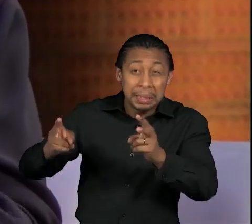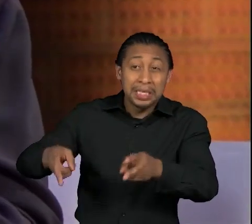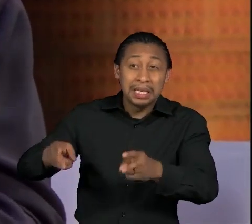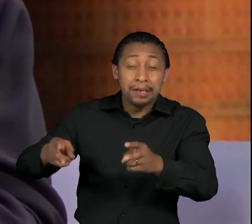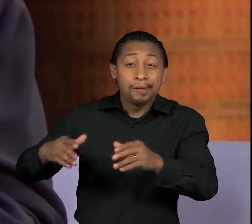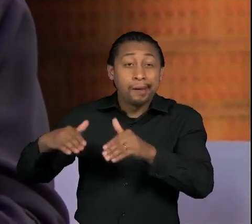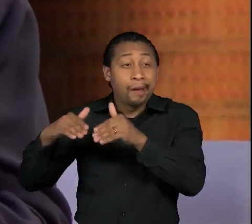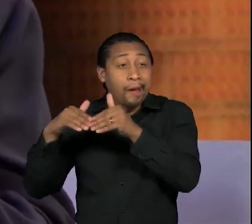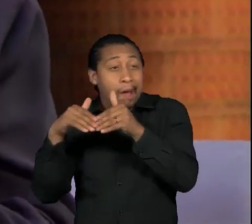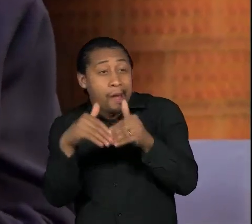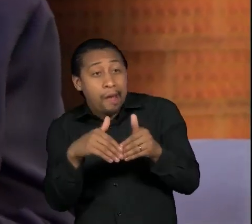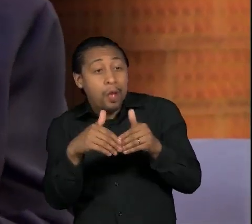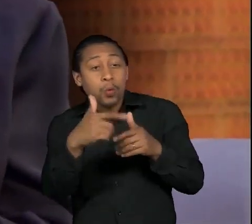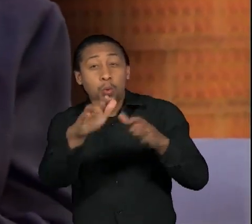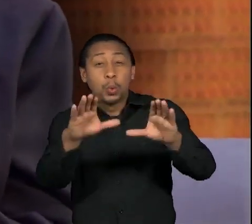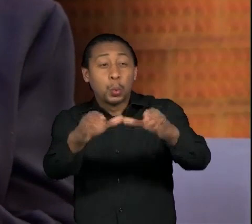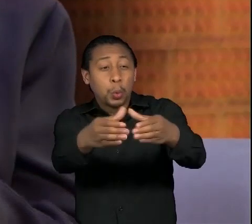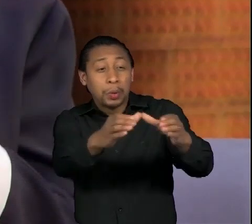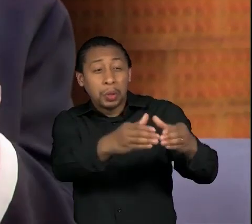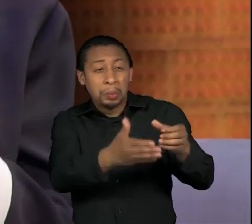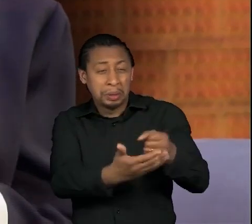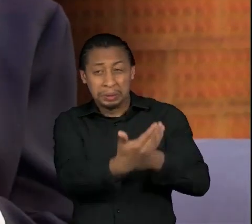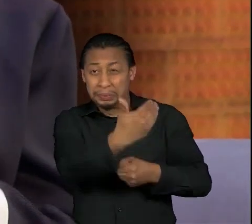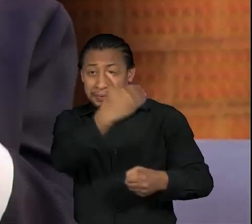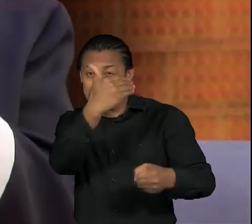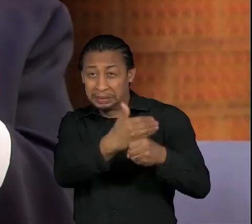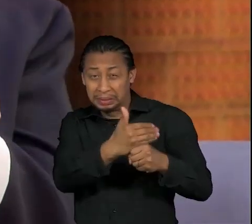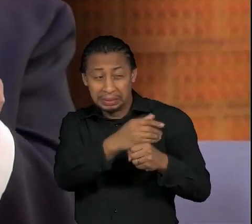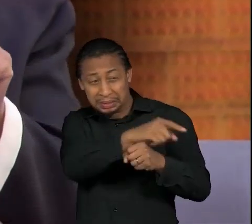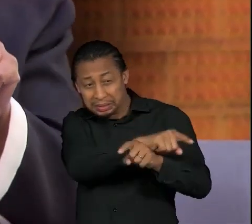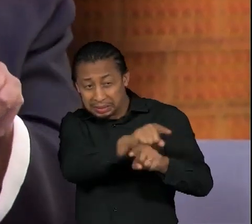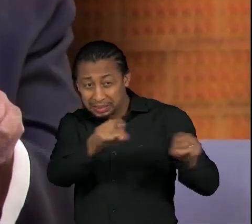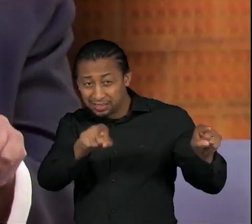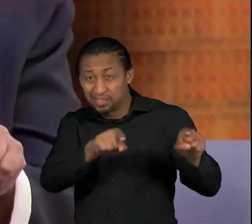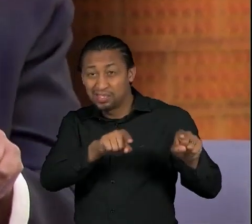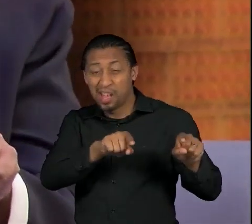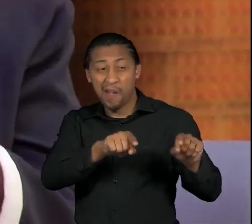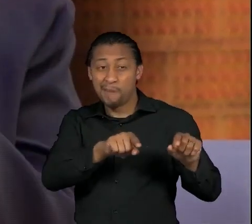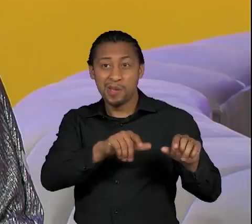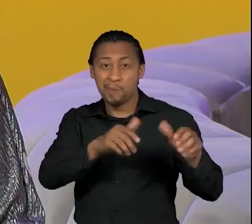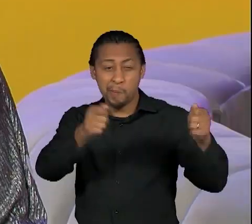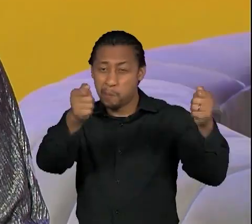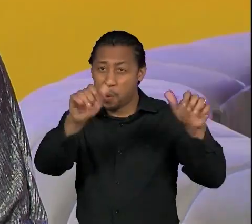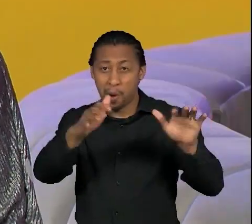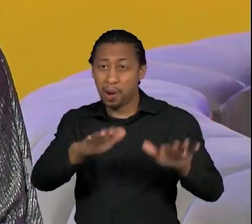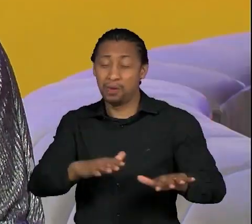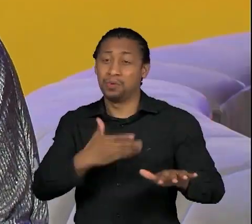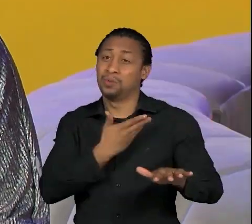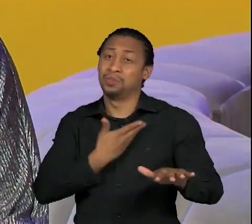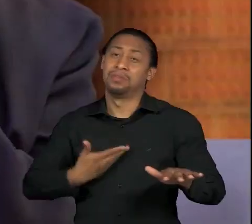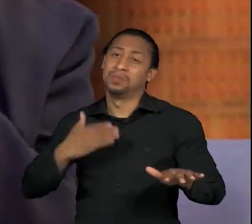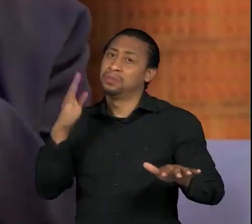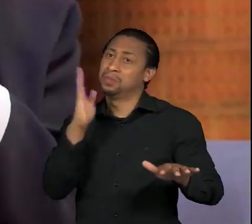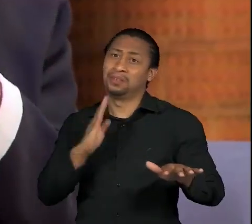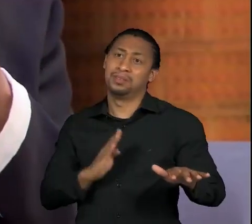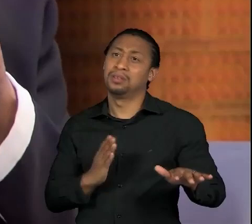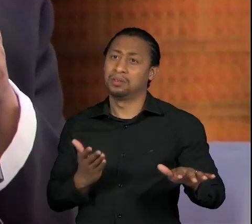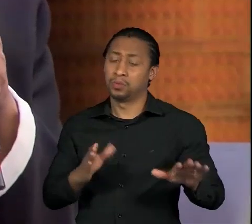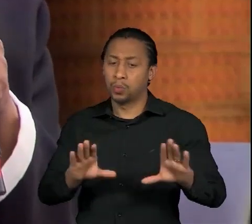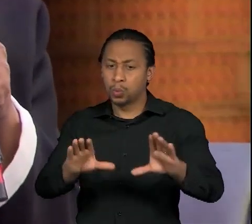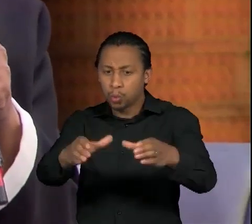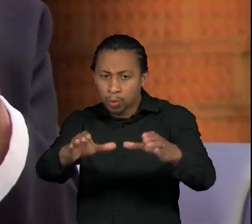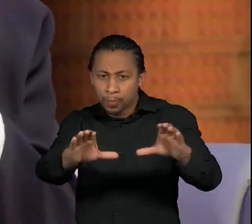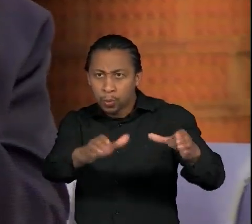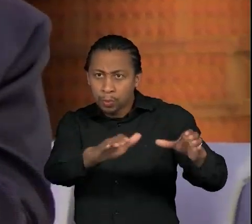desses grupos nazifascistas que fizeram o que andam fazendo com o Estado brasileiro. Porque são esses grupos que